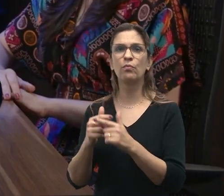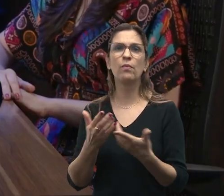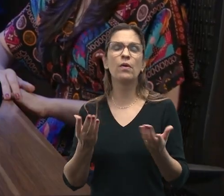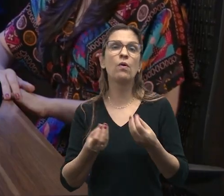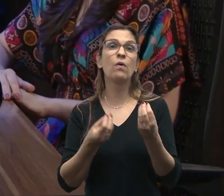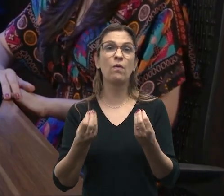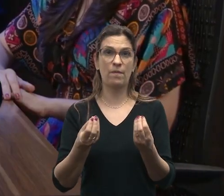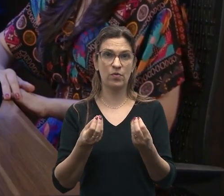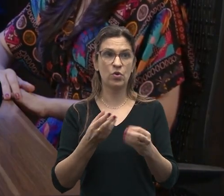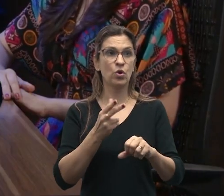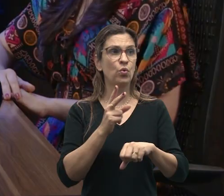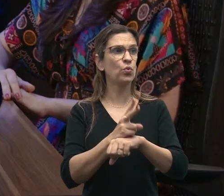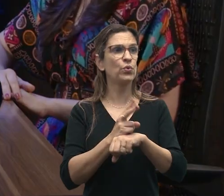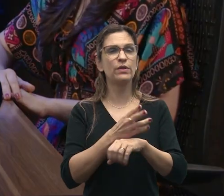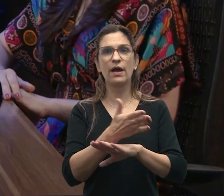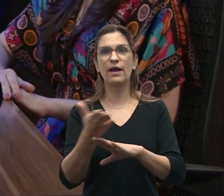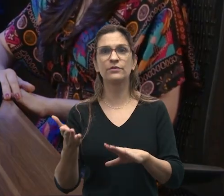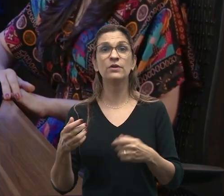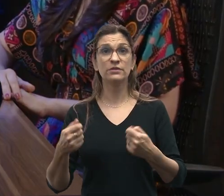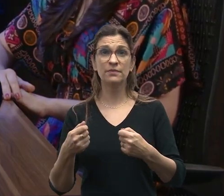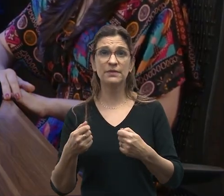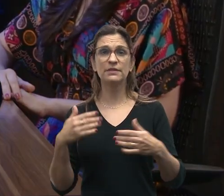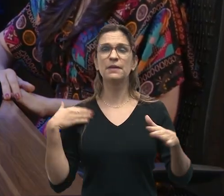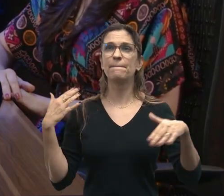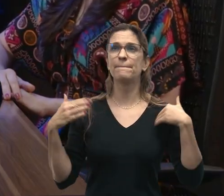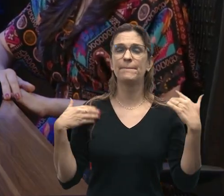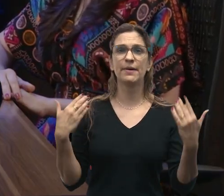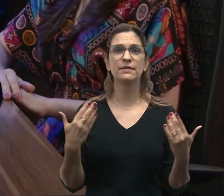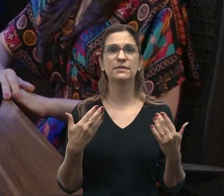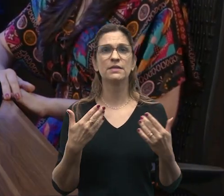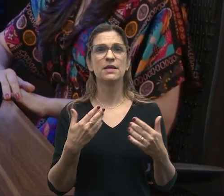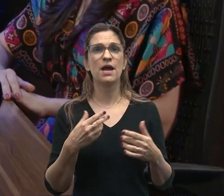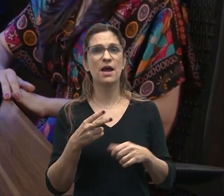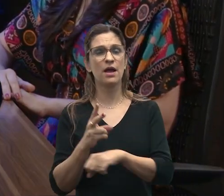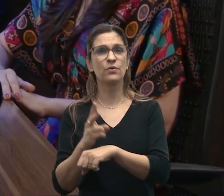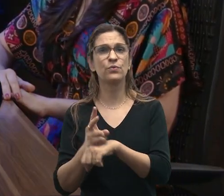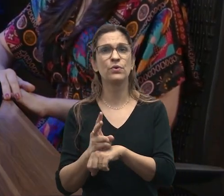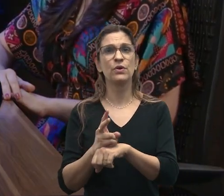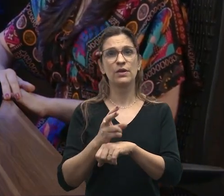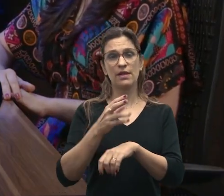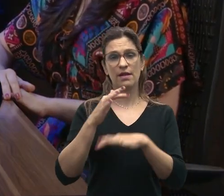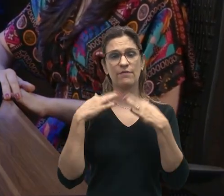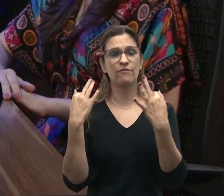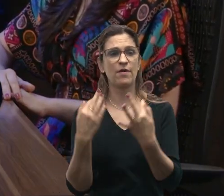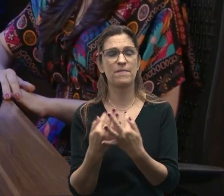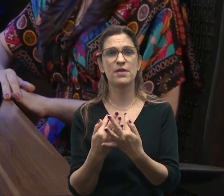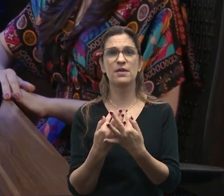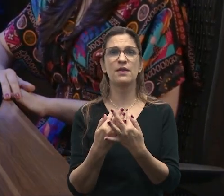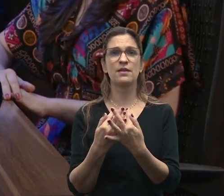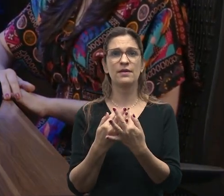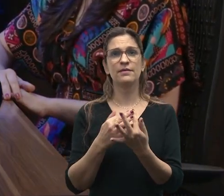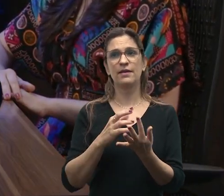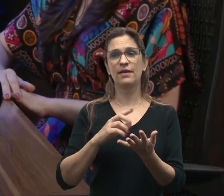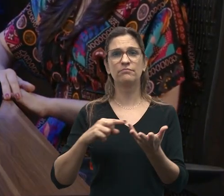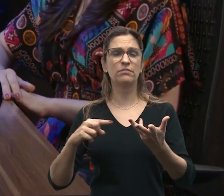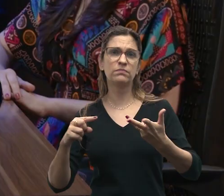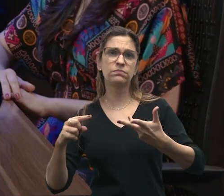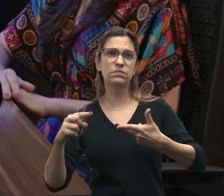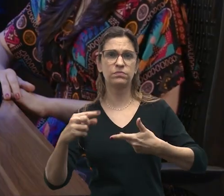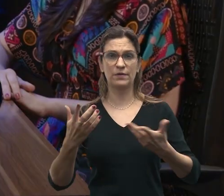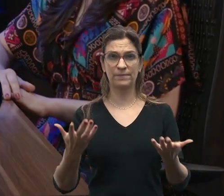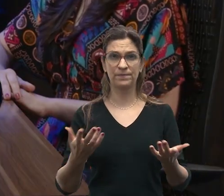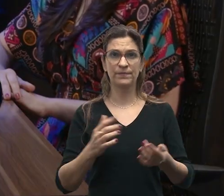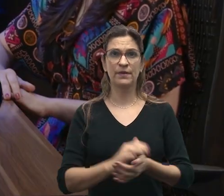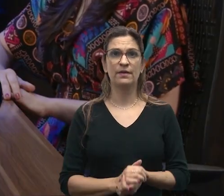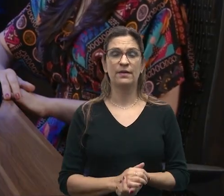precisa se divertir, você precisa ter paz, você precisa cuidar da sua família, ou então você precisa fazer a sua família. Porque hoje em dia, as pessoas estão dizendo, eu não quero mais